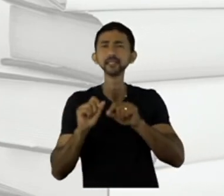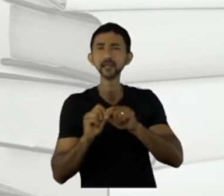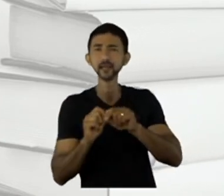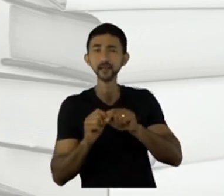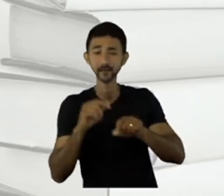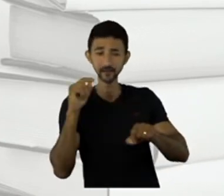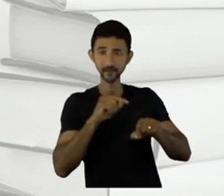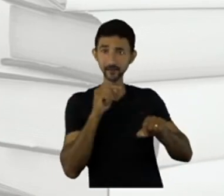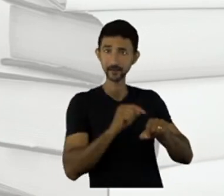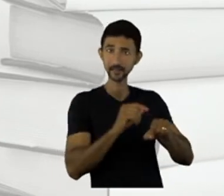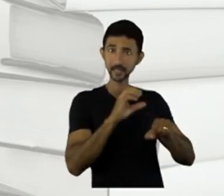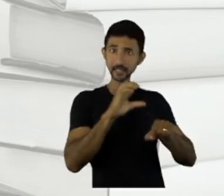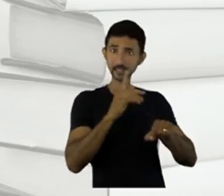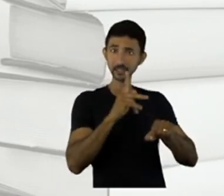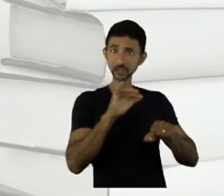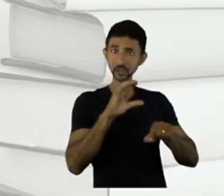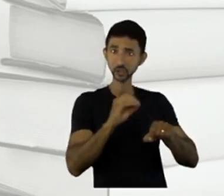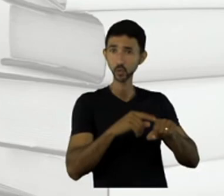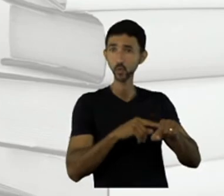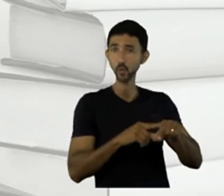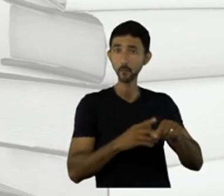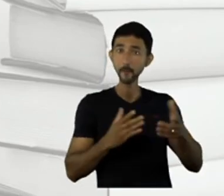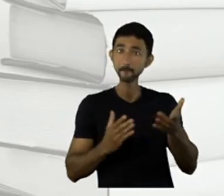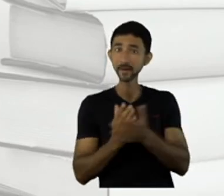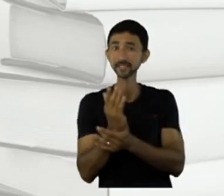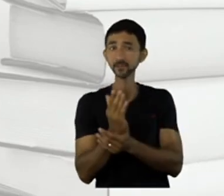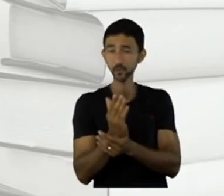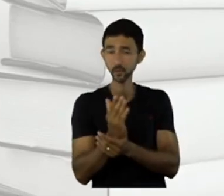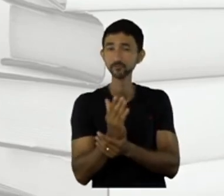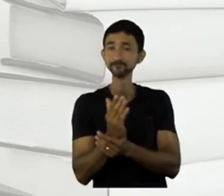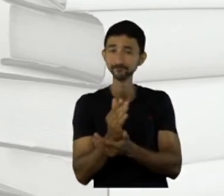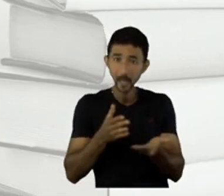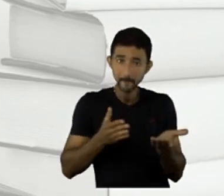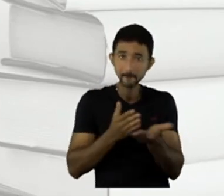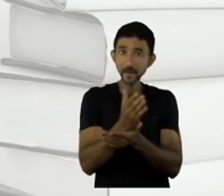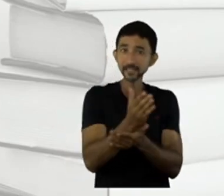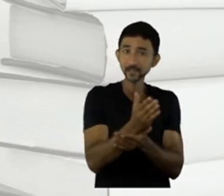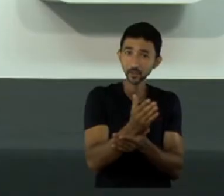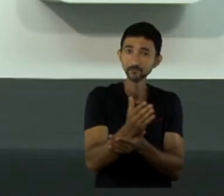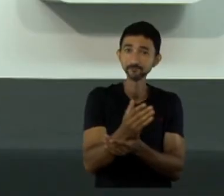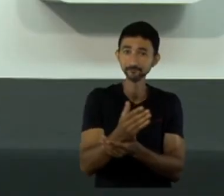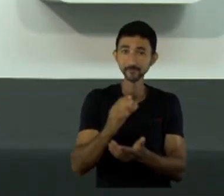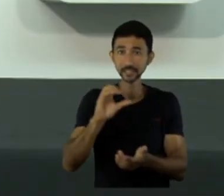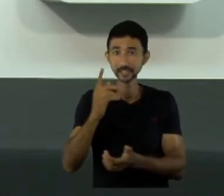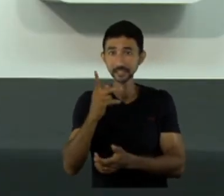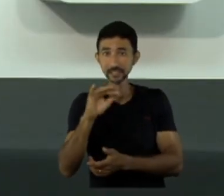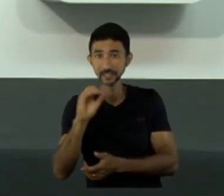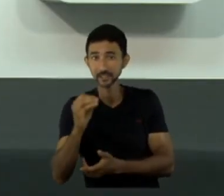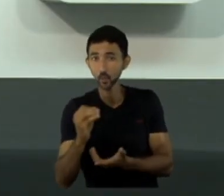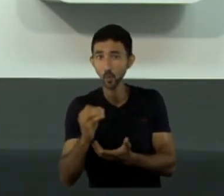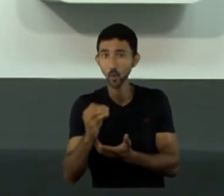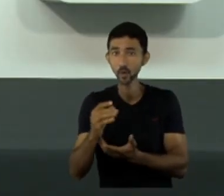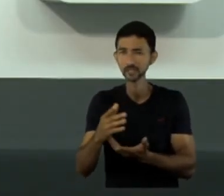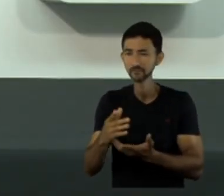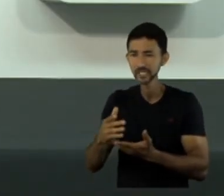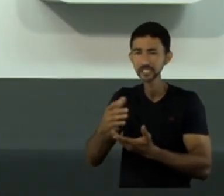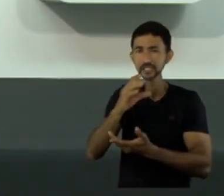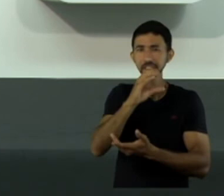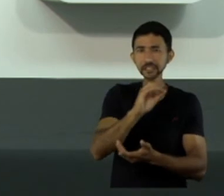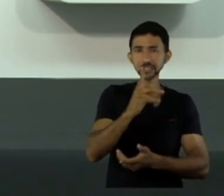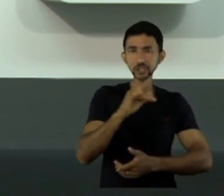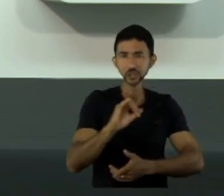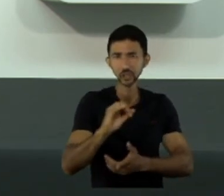a quem? Ao Chico. Ele passou de ano. Quem foi que passou de ano? O Chico. Então, para eu não repetir